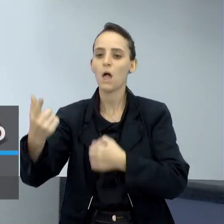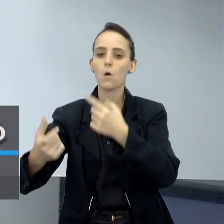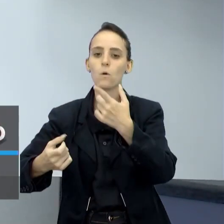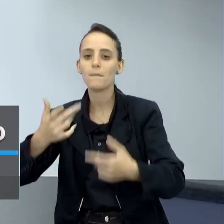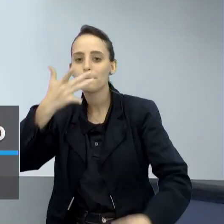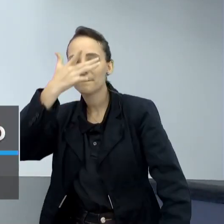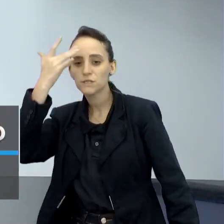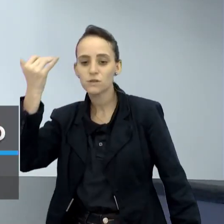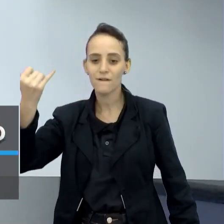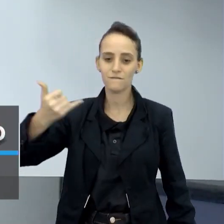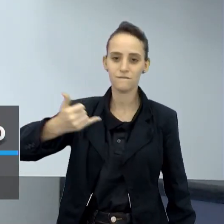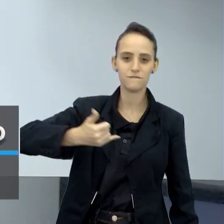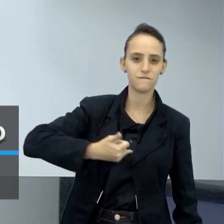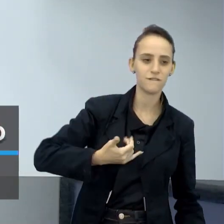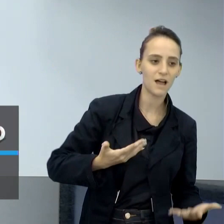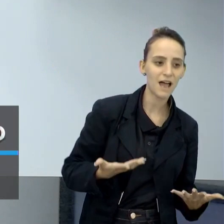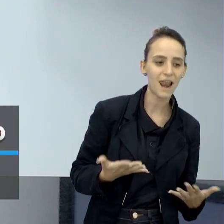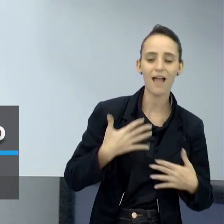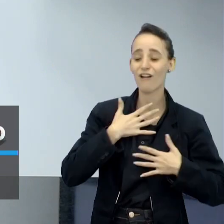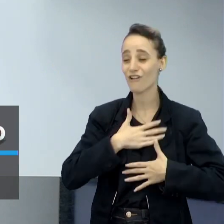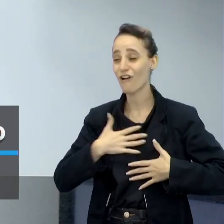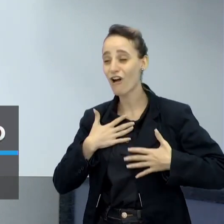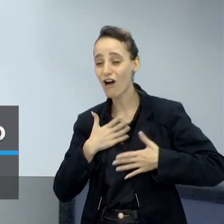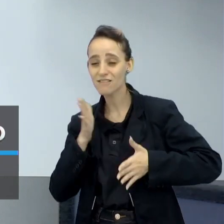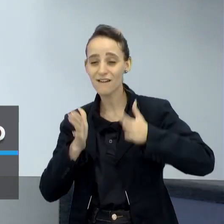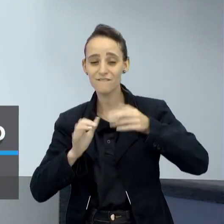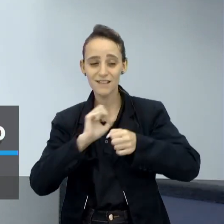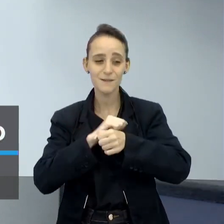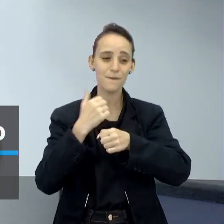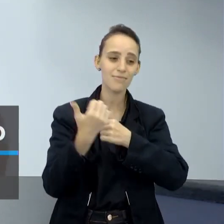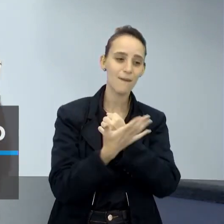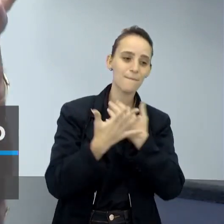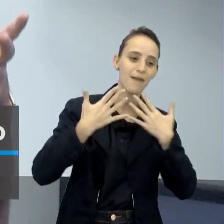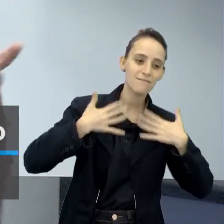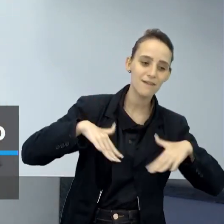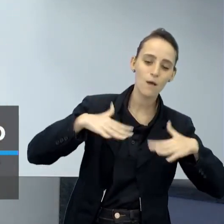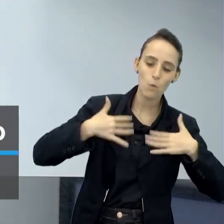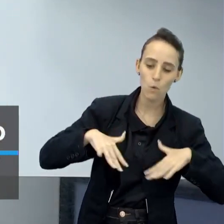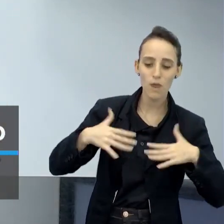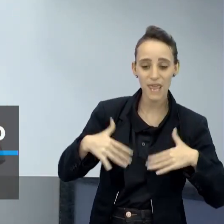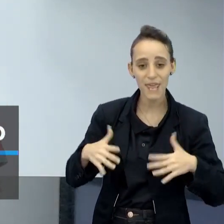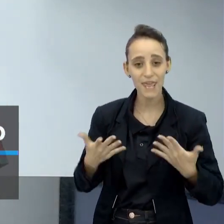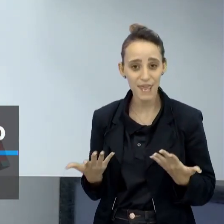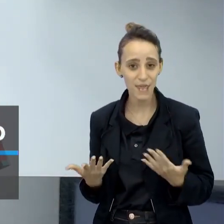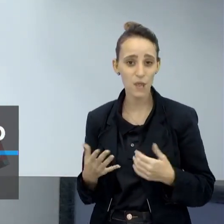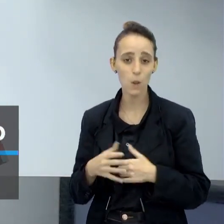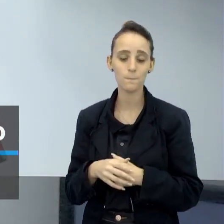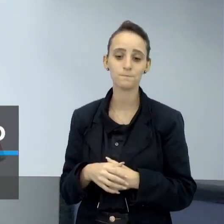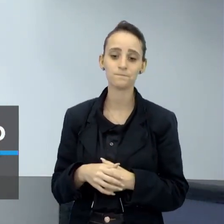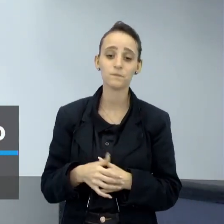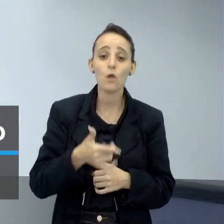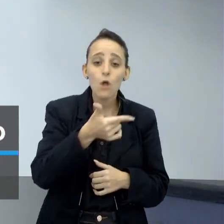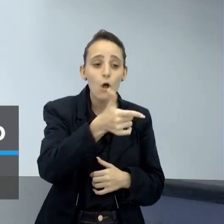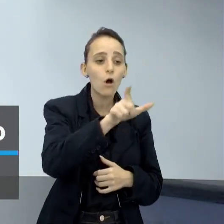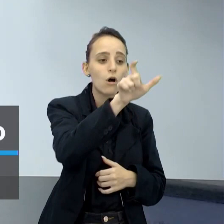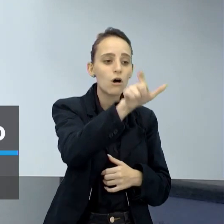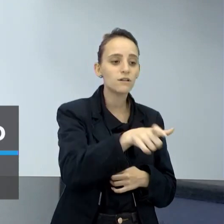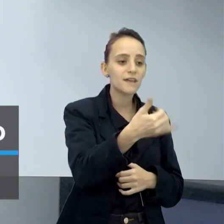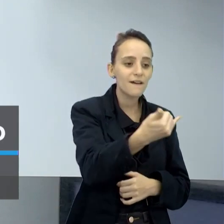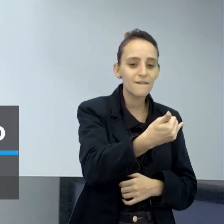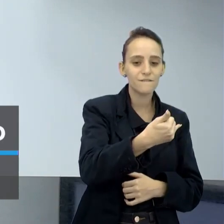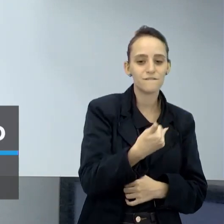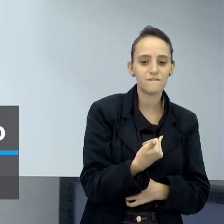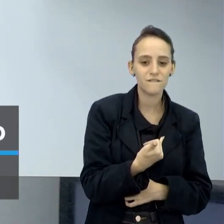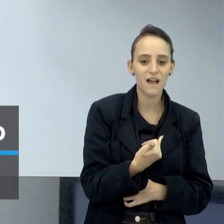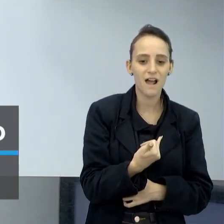trazer um recorte que seja mais agradável, mais tranquilo, dentro das possibilidades que essa temática traz. Outros podem ser